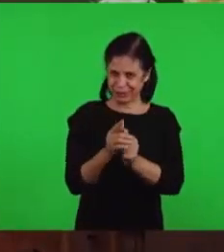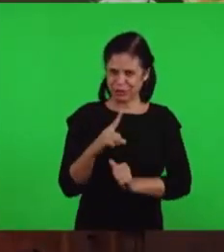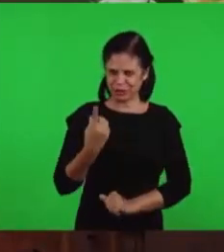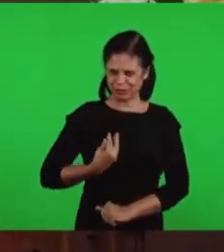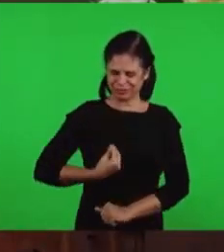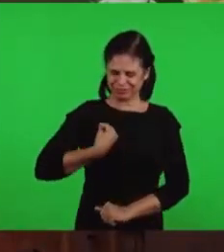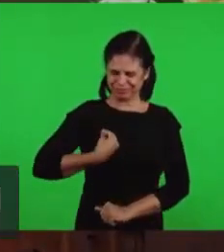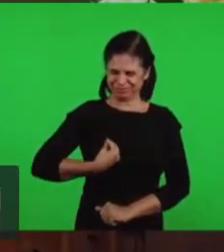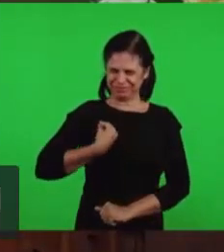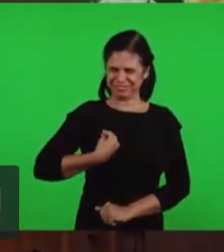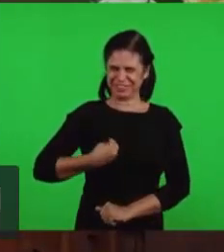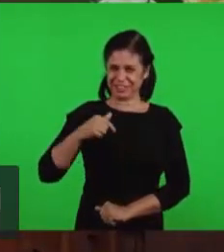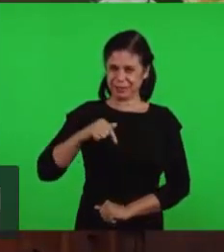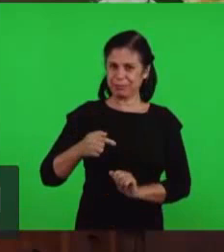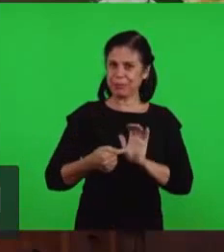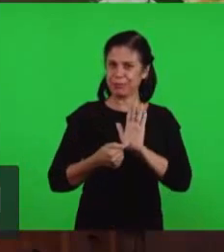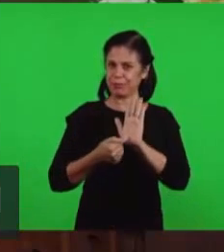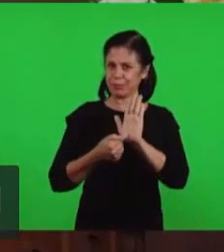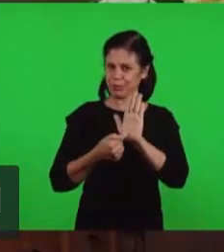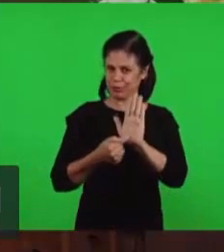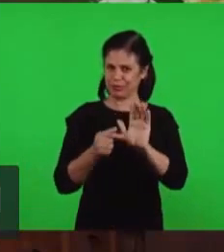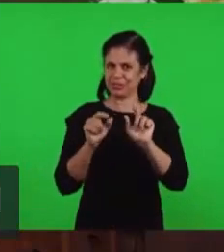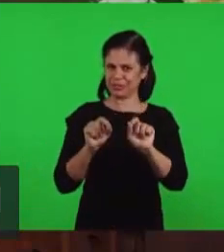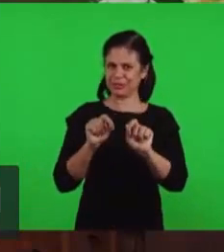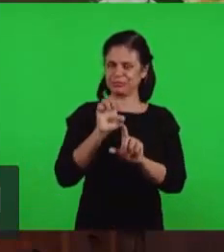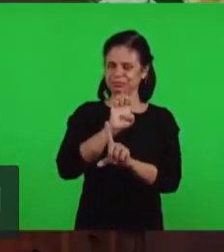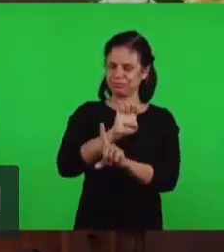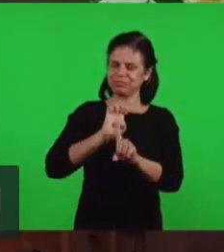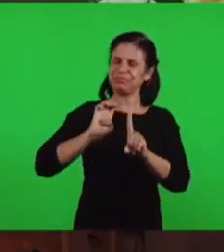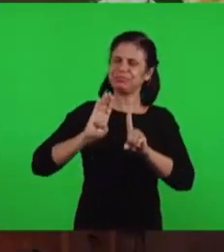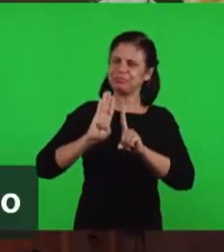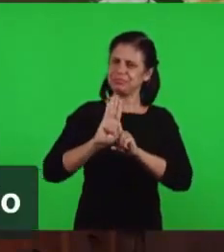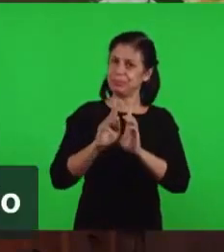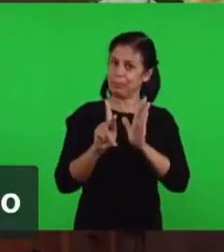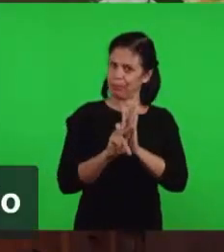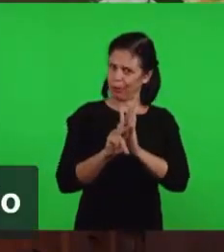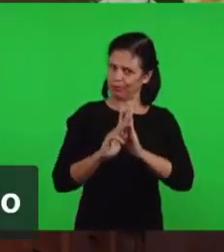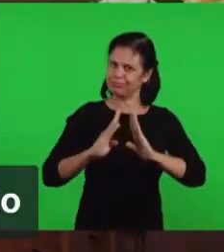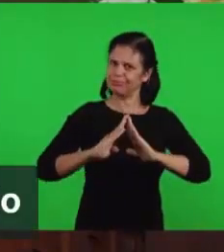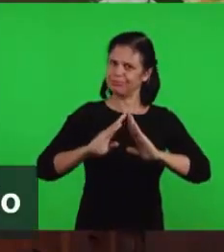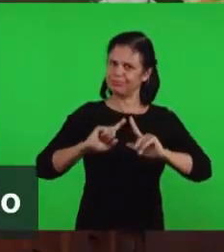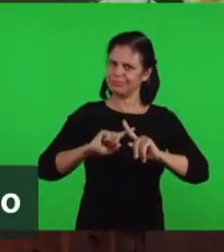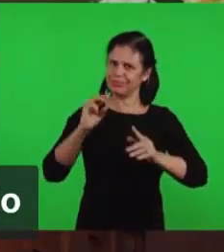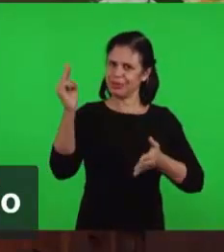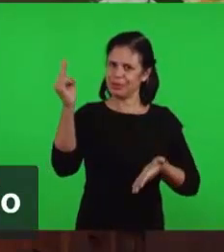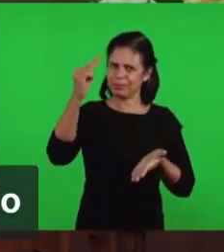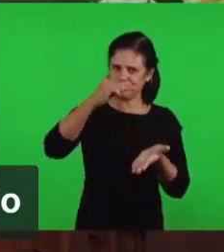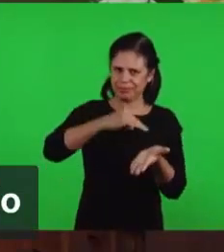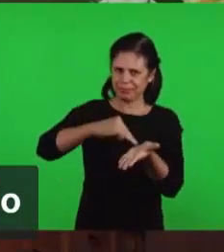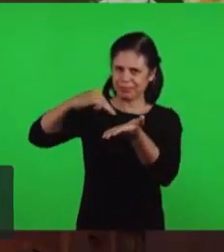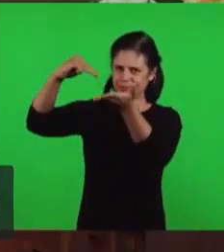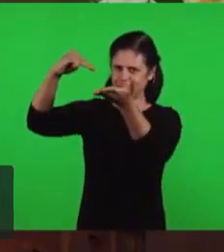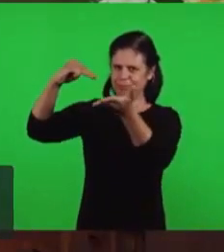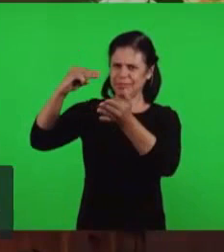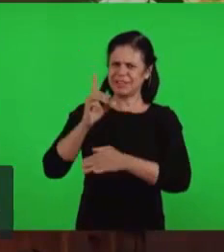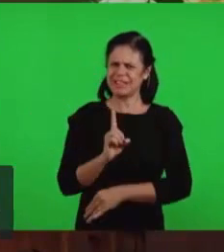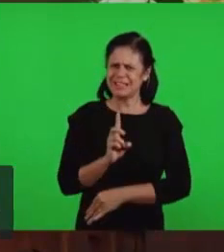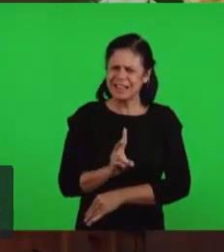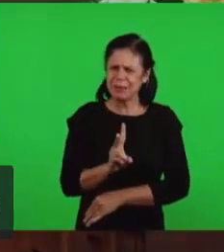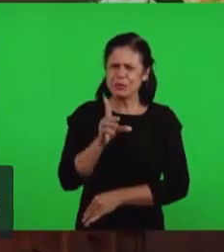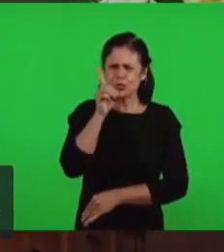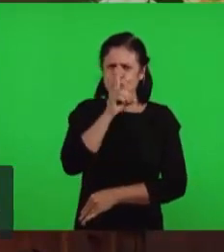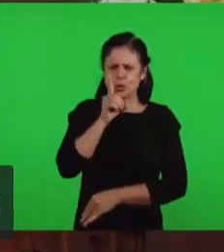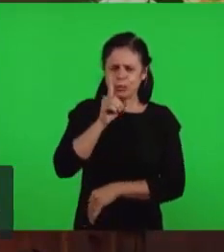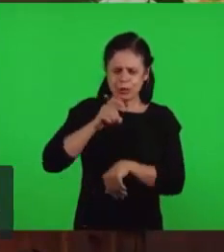transmitir para as nossas igrejas a escola bíblica dominical da Igreja Cristã Maranata aquilo que fazemos aos domingos